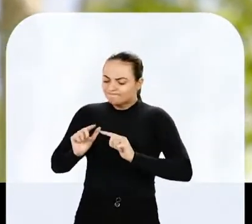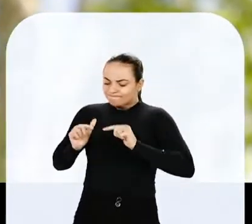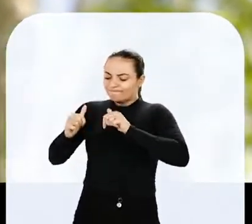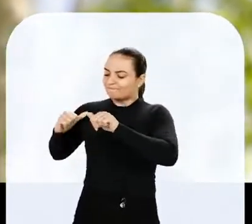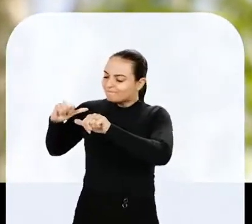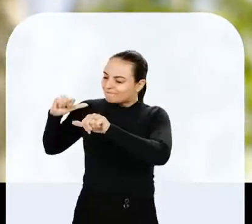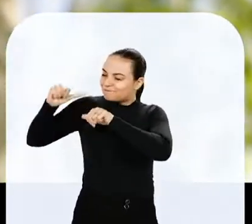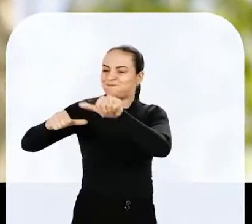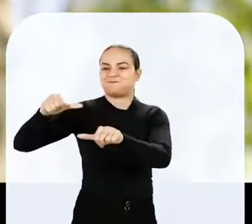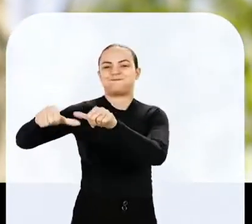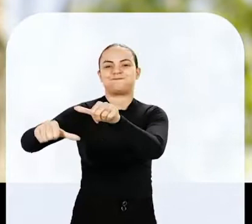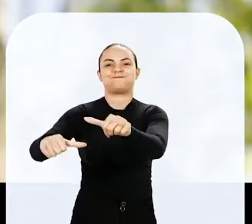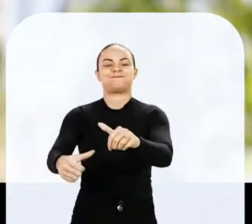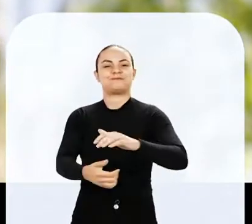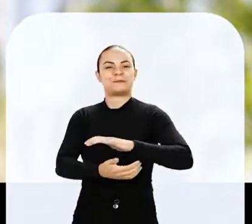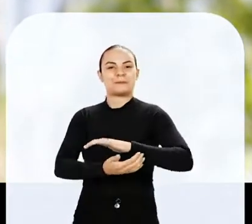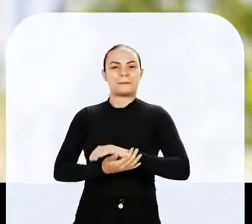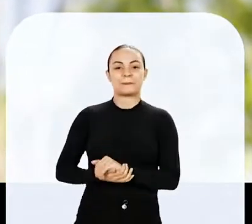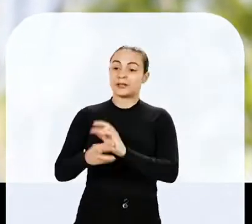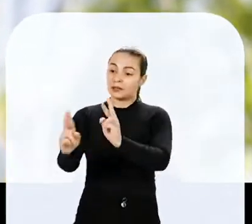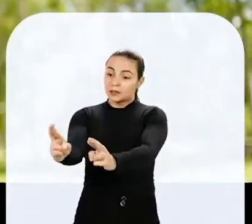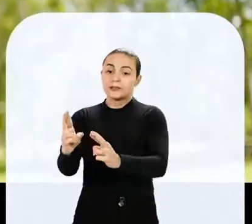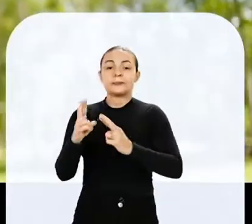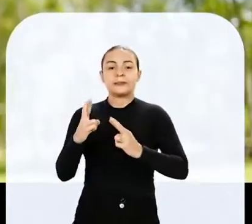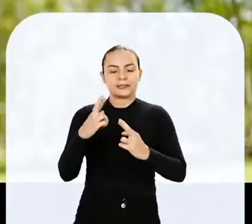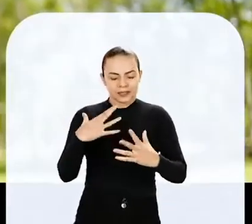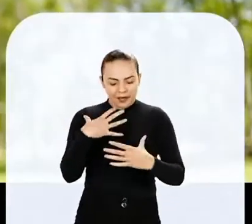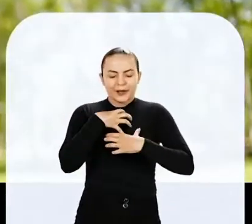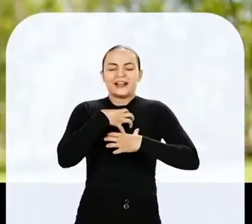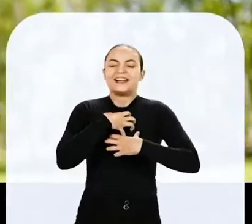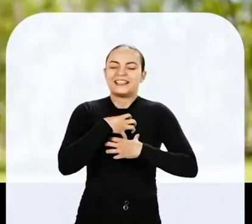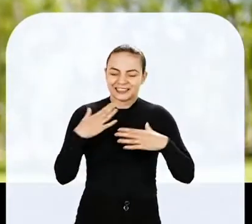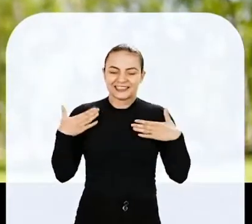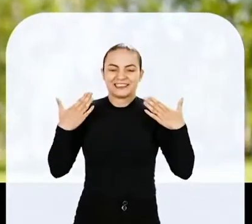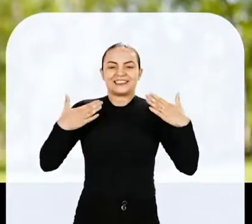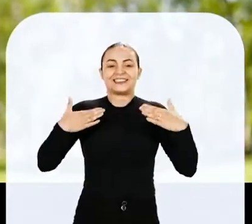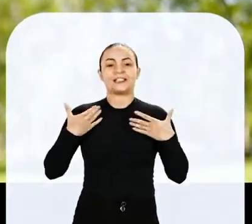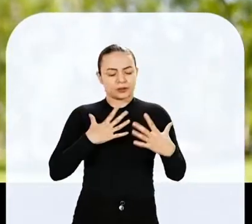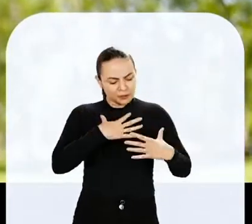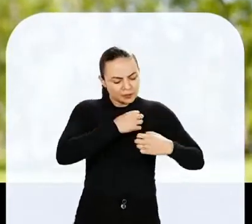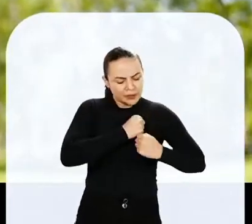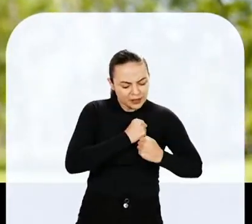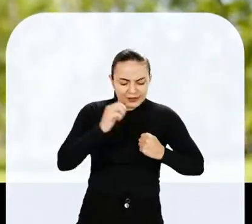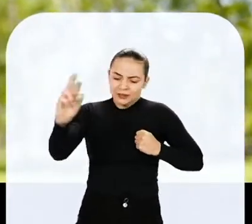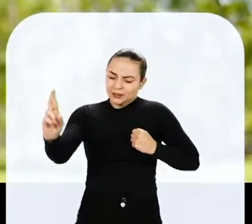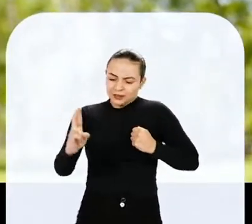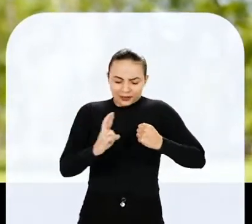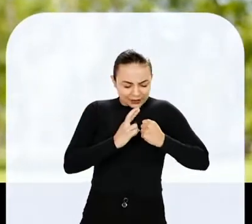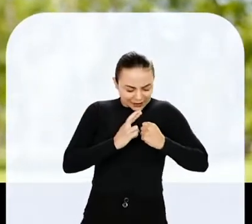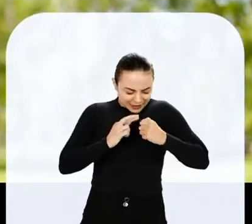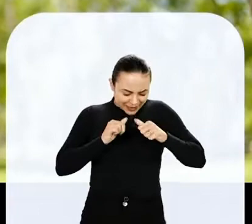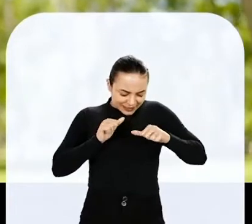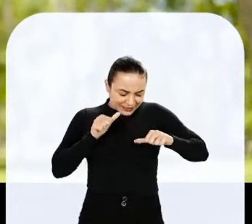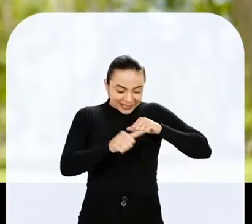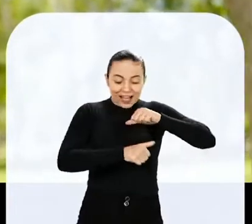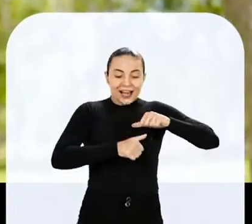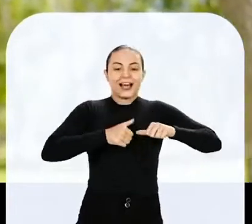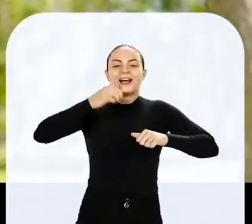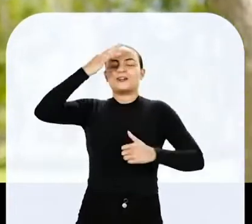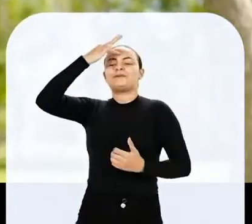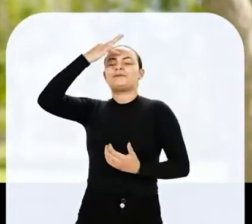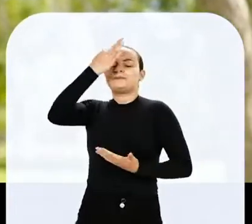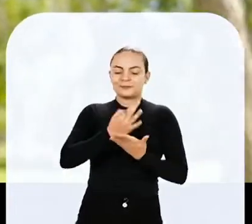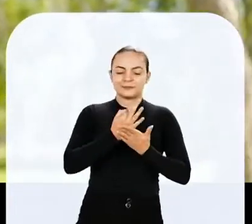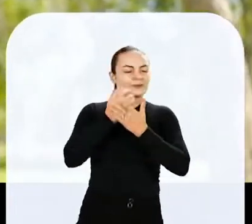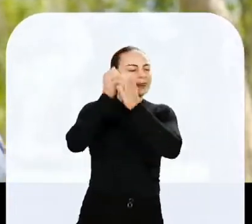e deve ser o fio condutor da mudança. Ela é o verbo que incendeia a alma, preenchendo no peito o vazio